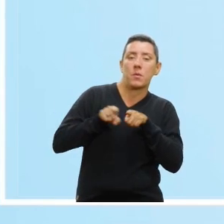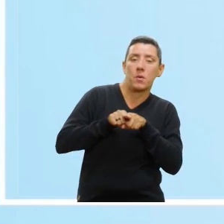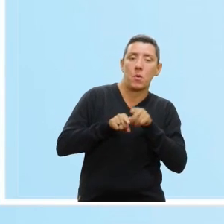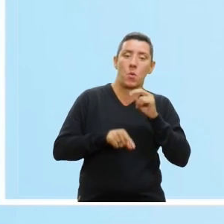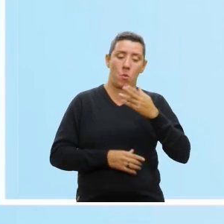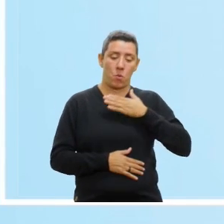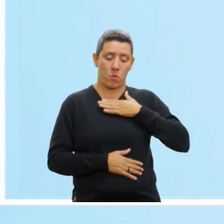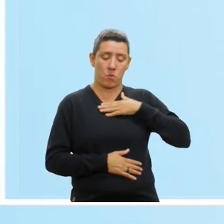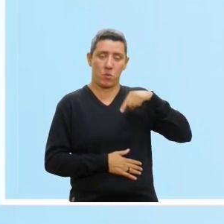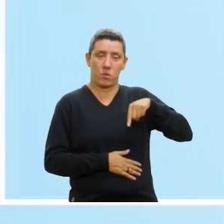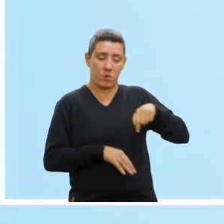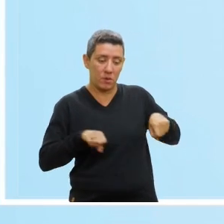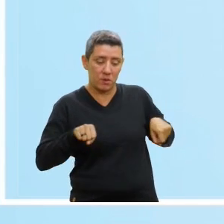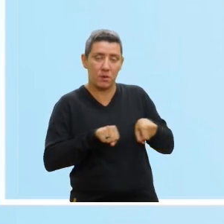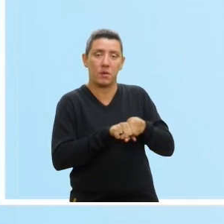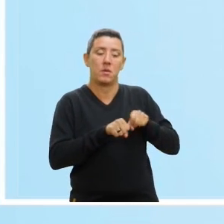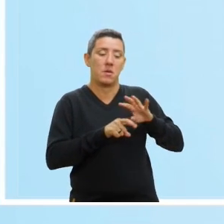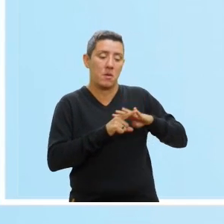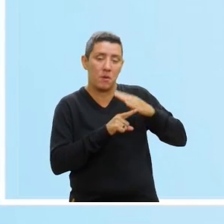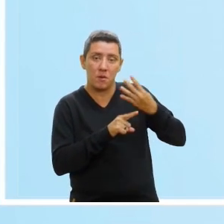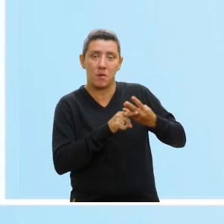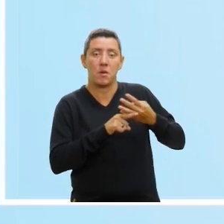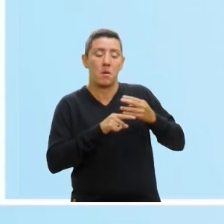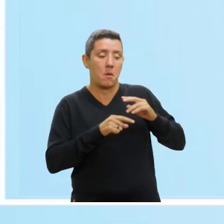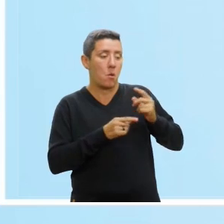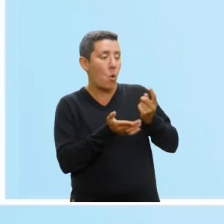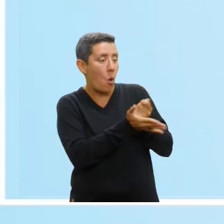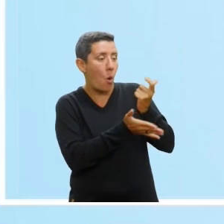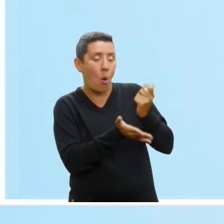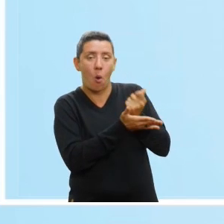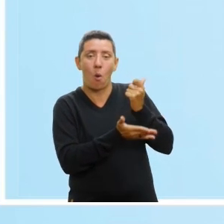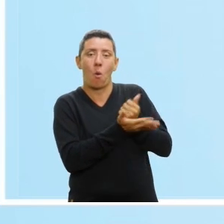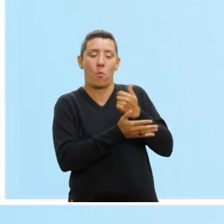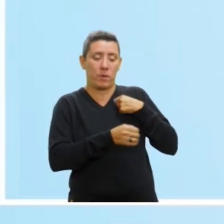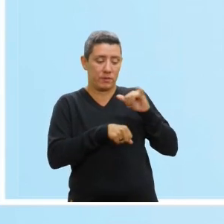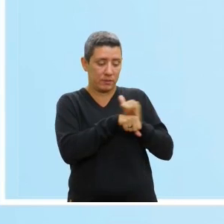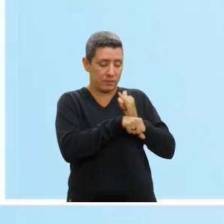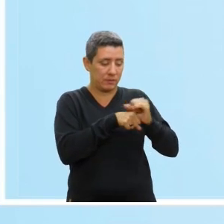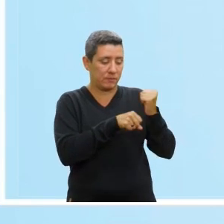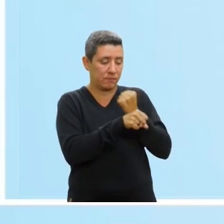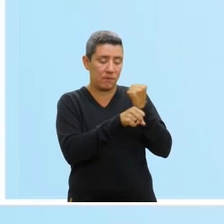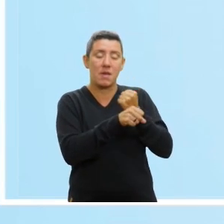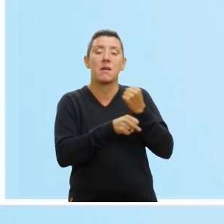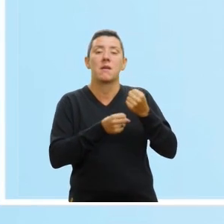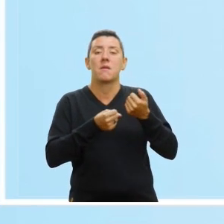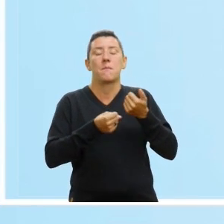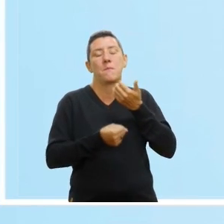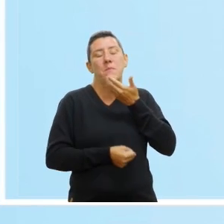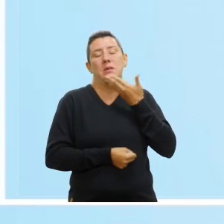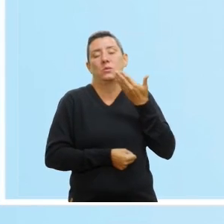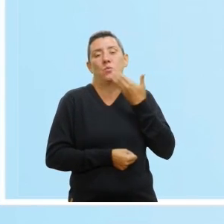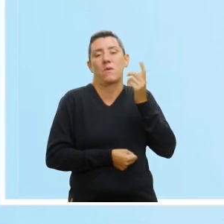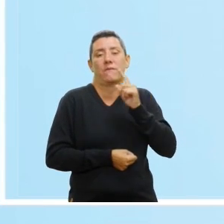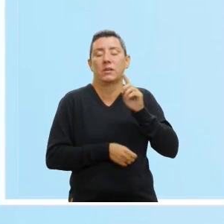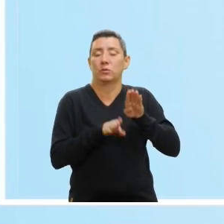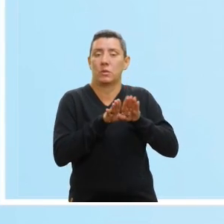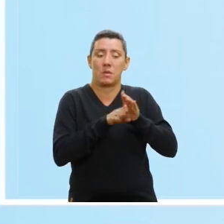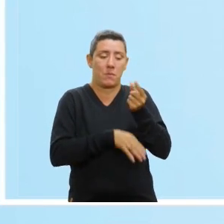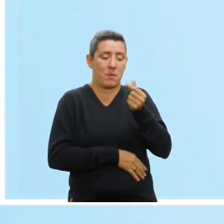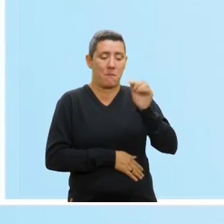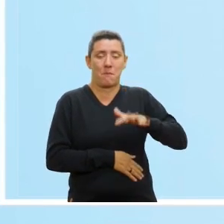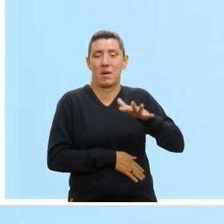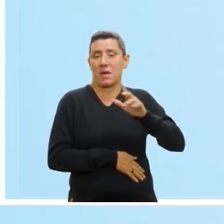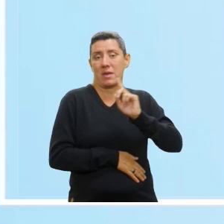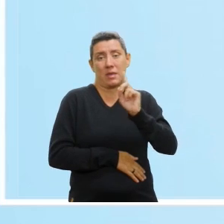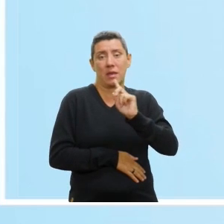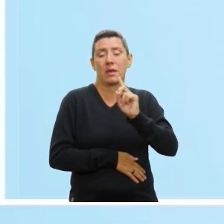fibra pagada, Dark Fiber, ou ela compra fibra e constrói, o que não é muito barato. Então, você ter muitos